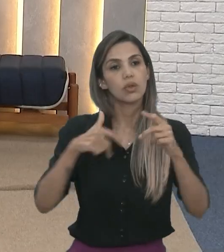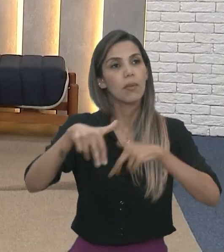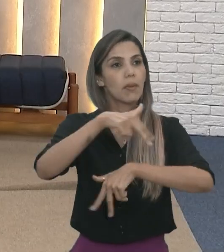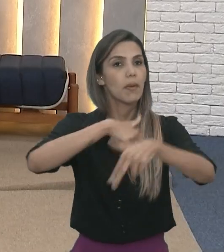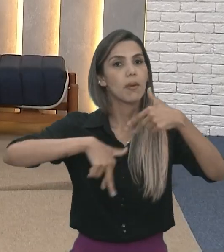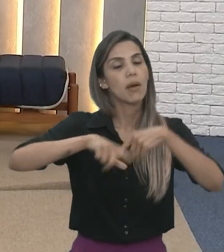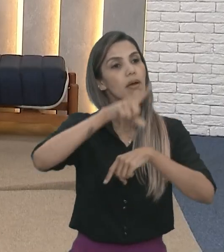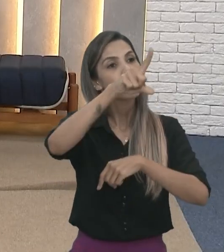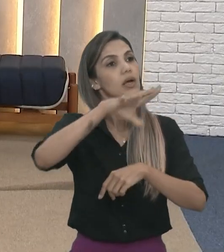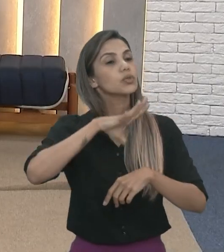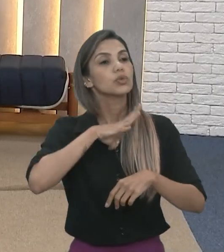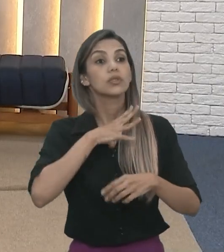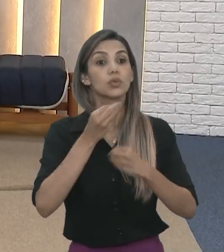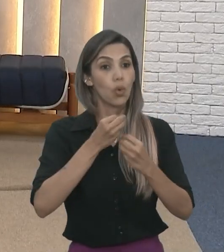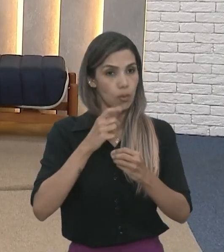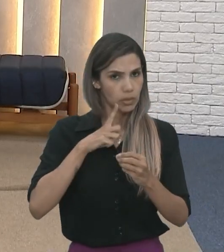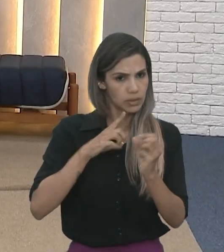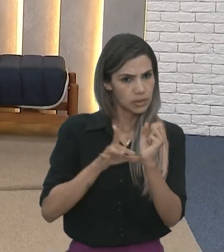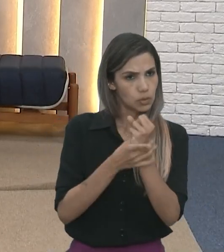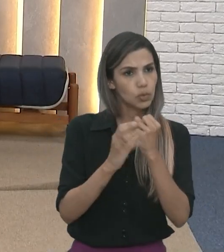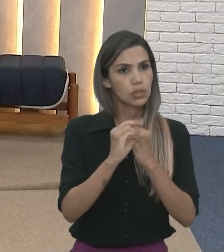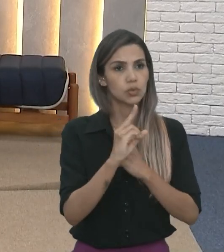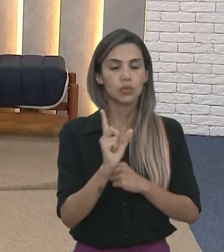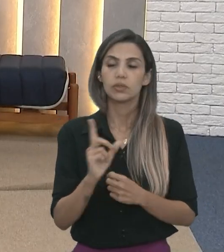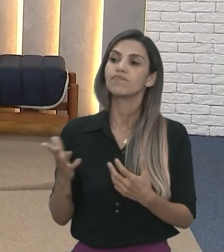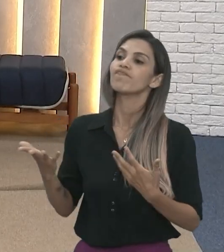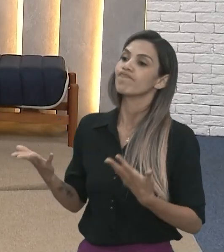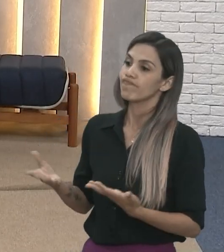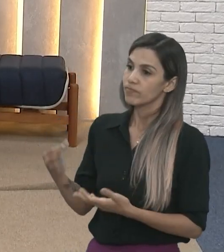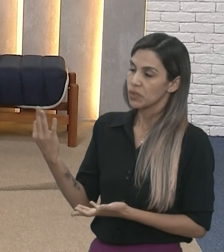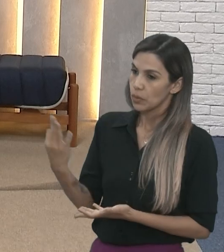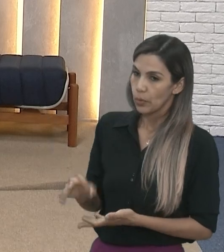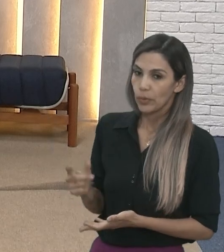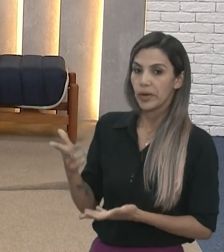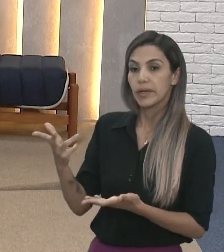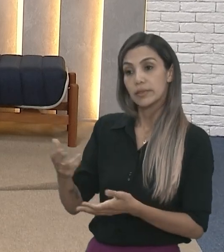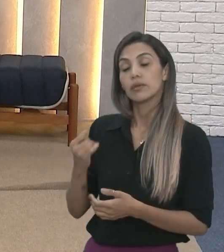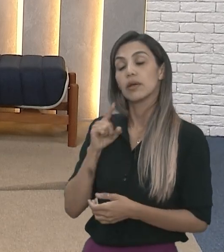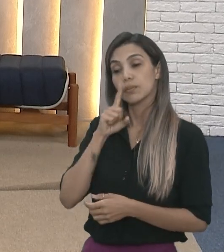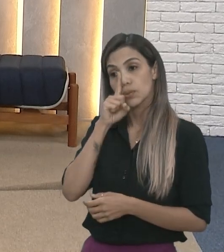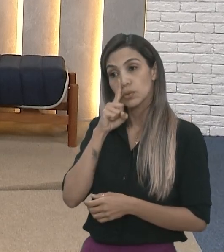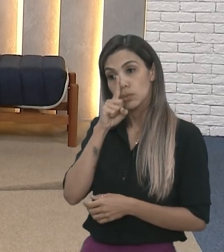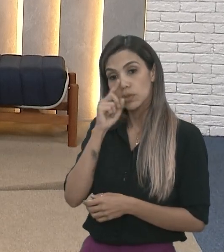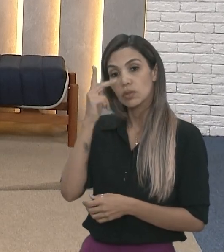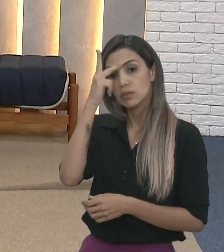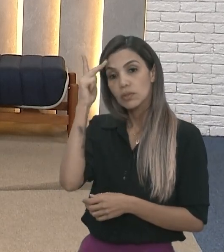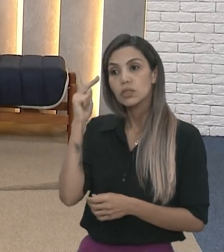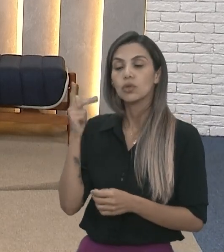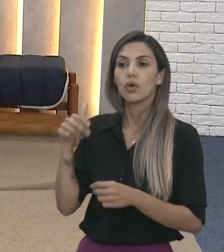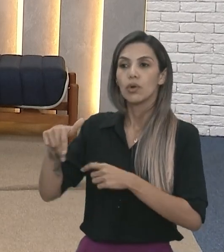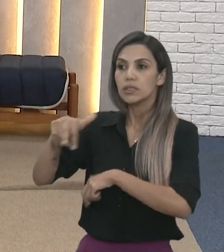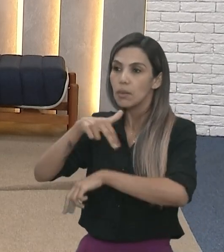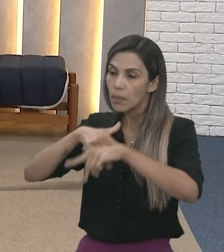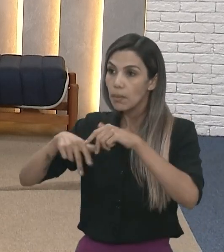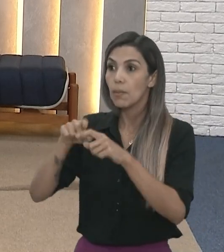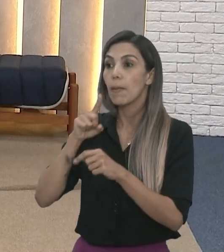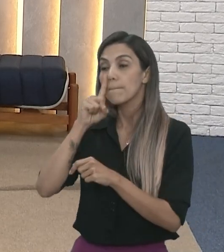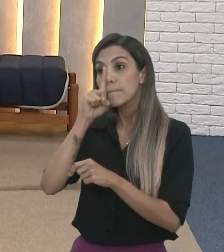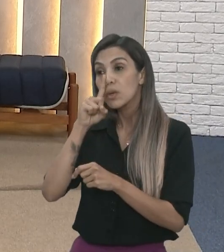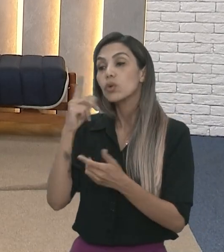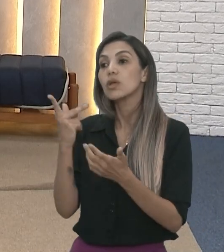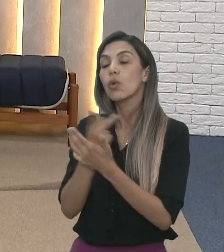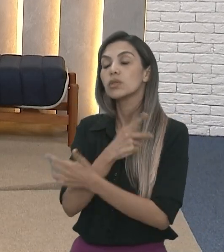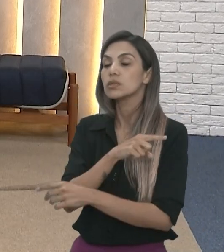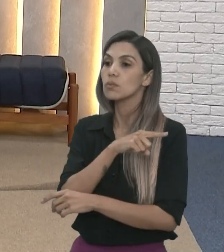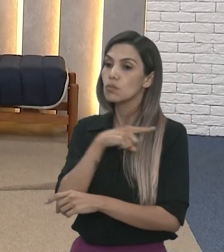expõe a sociedade de uma maneira grandiosa. Como a Poliana conversava aqui com a gente, de fato, pessoas que podem até mesmo morrer por conta